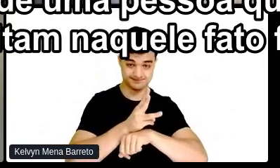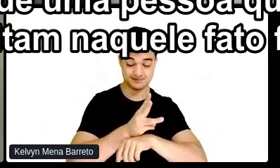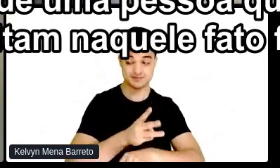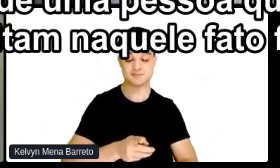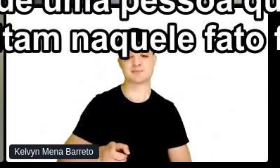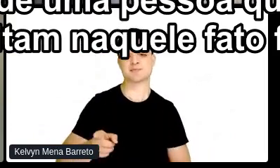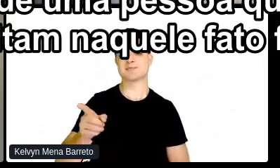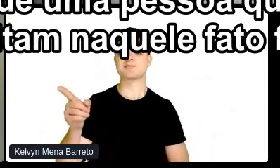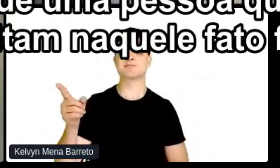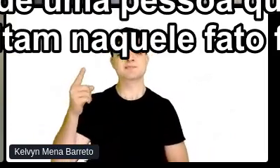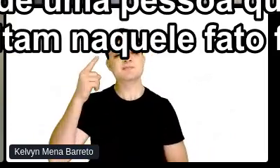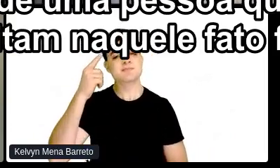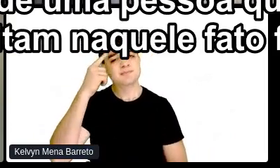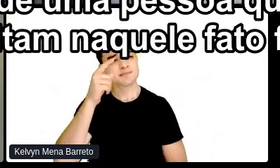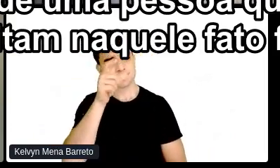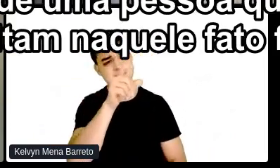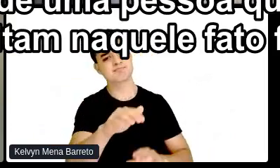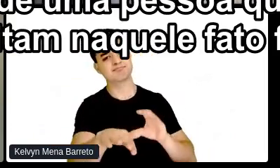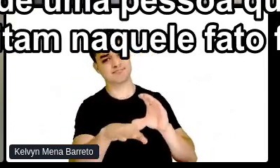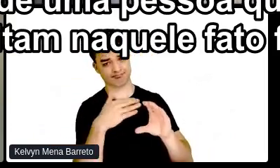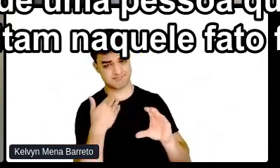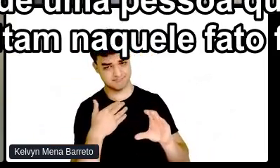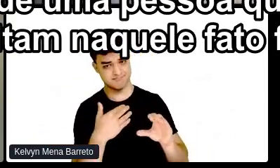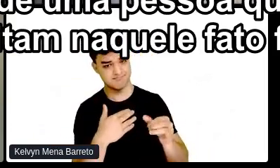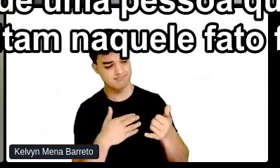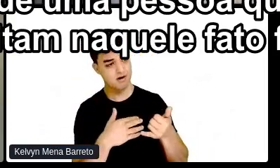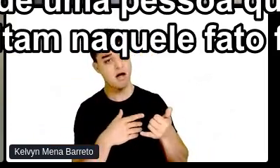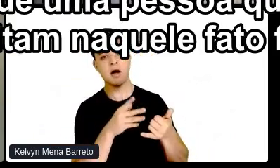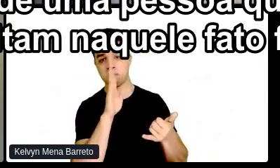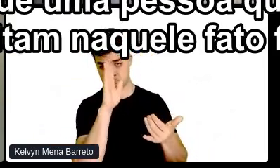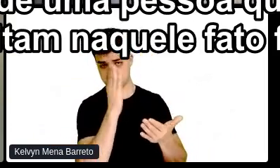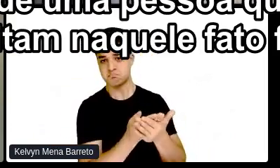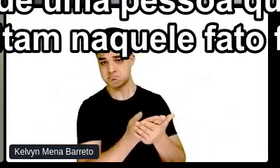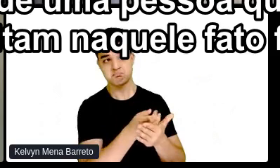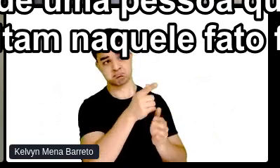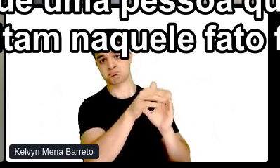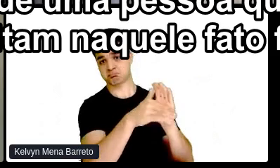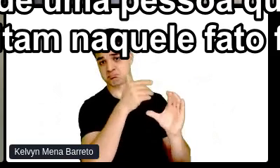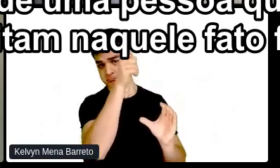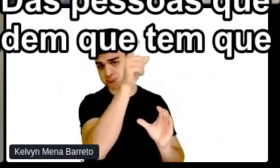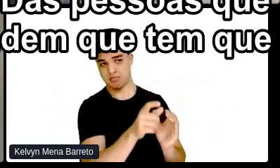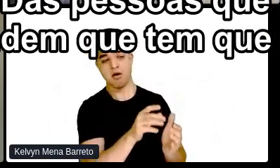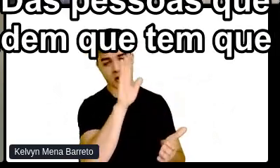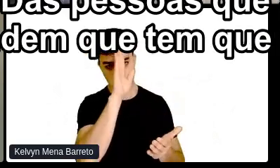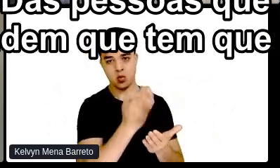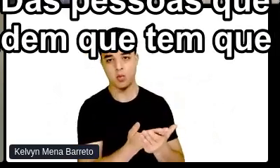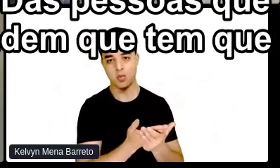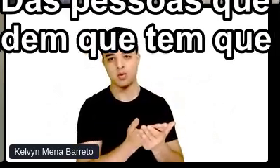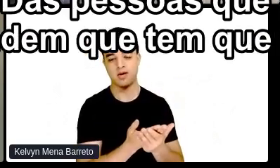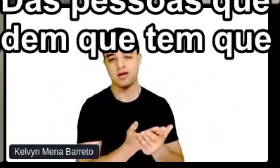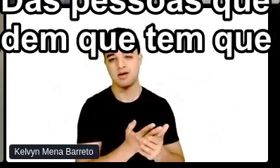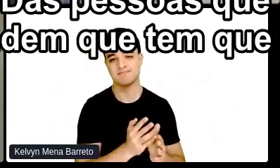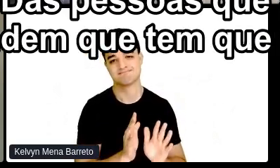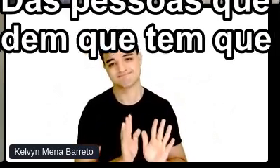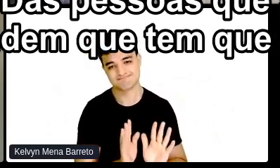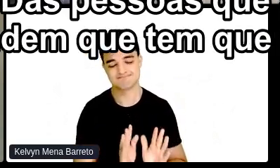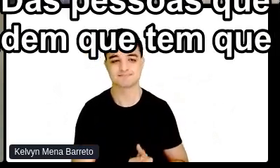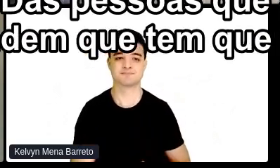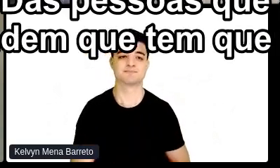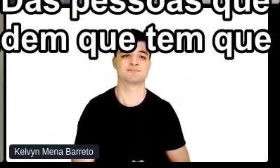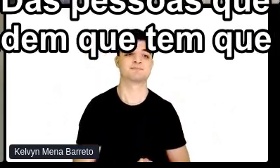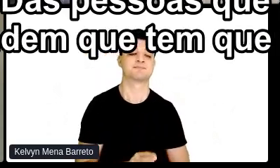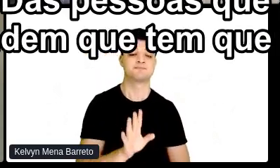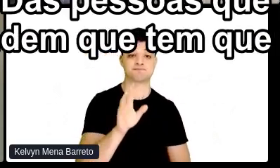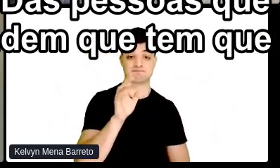Tem também a questão de acessibilidade, que não é só para os idosos, mas para todo mundo, que é muito importante a gente pensar